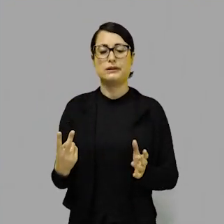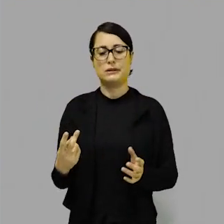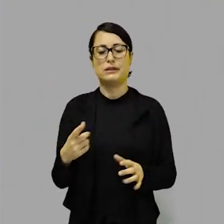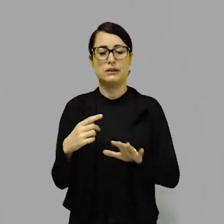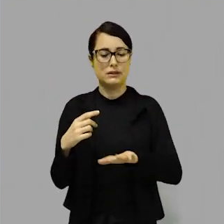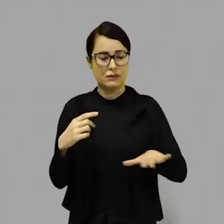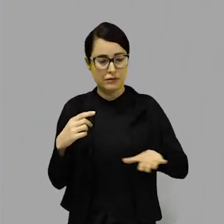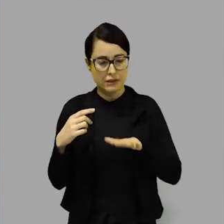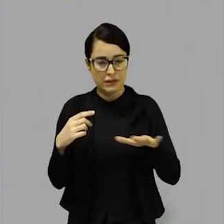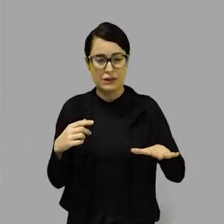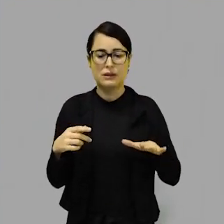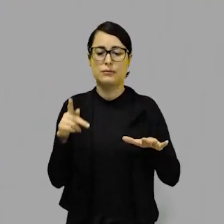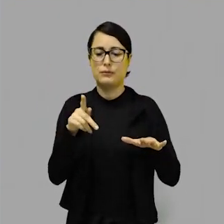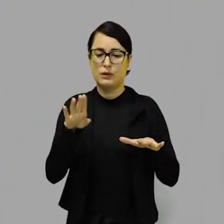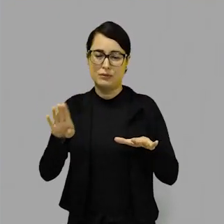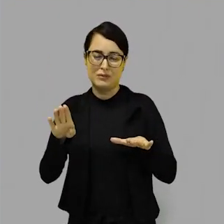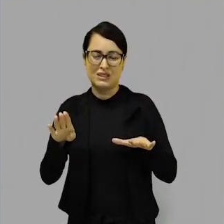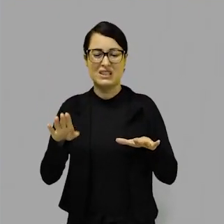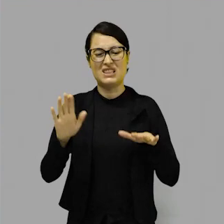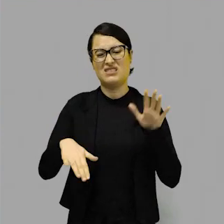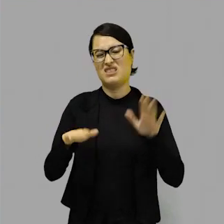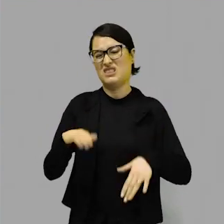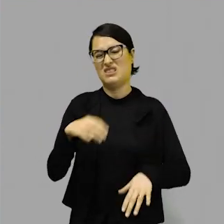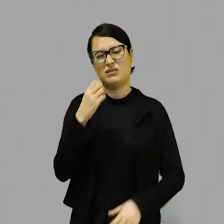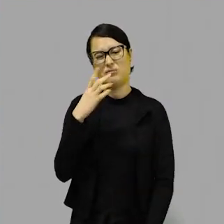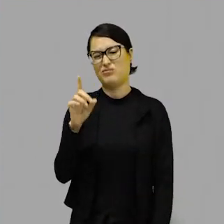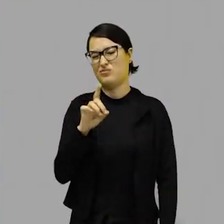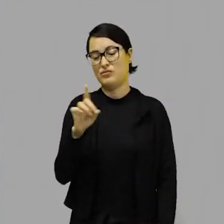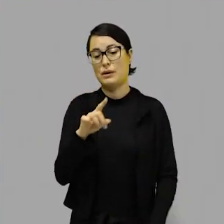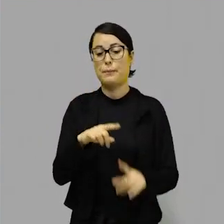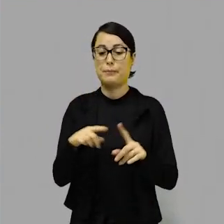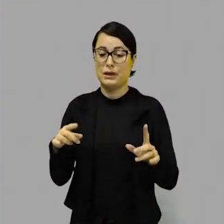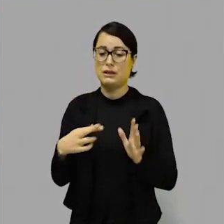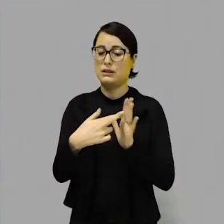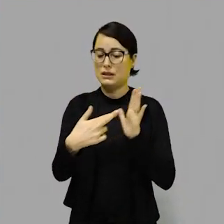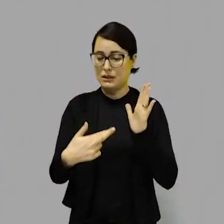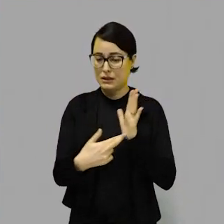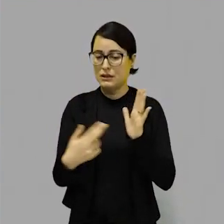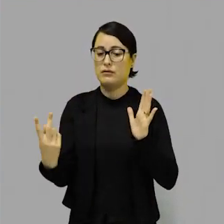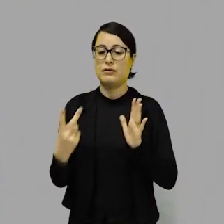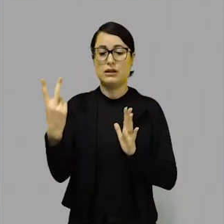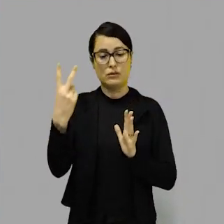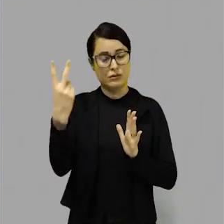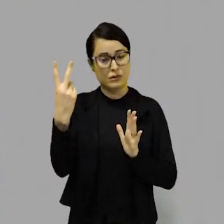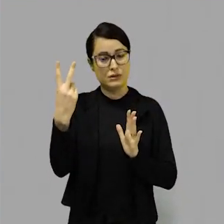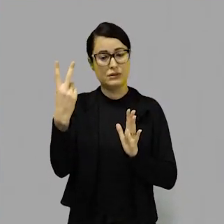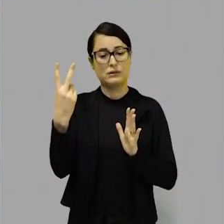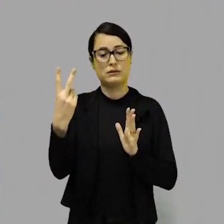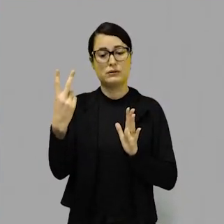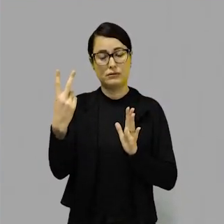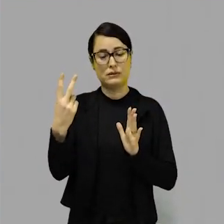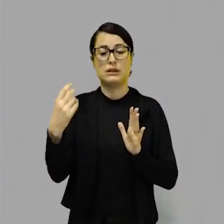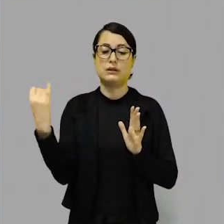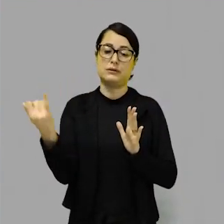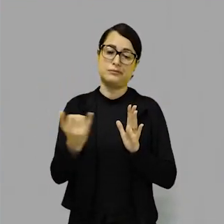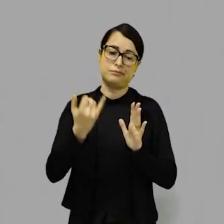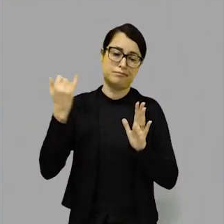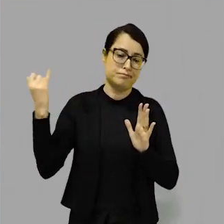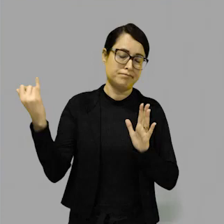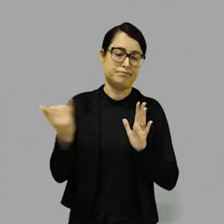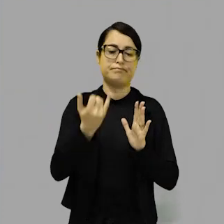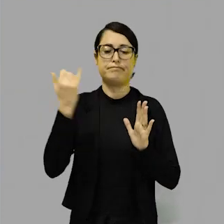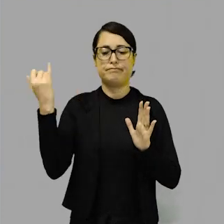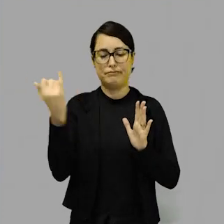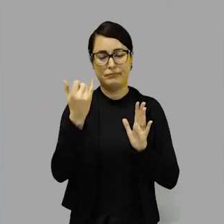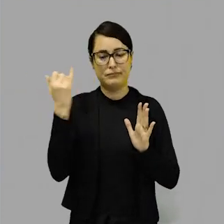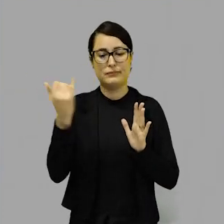pública. Apesar de não ser muito bom às vezes, mas existem regras, valores e tudo mais, e normas, são fundamentais para a